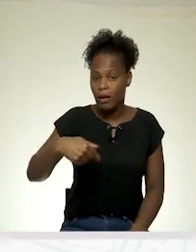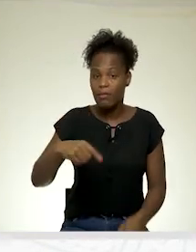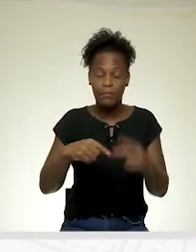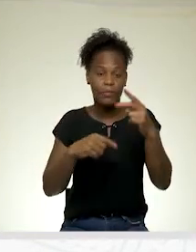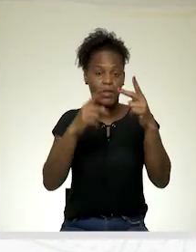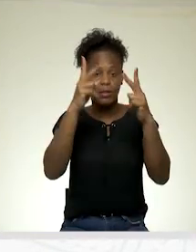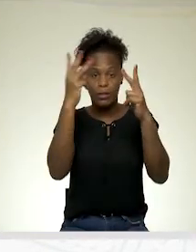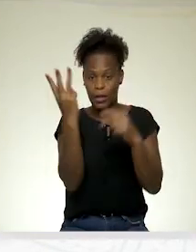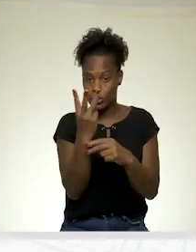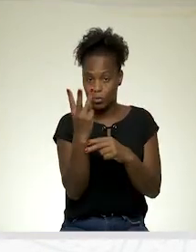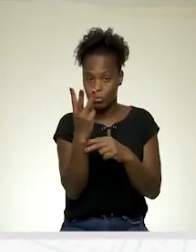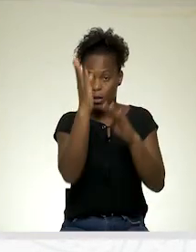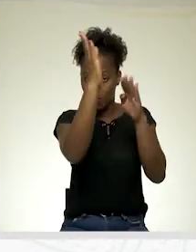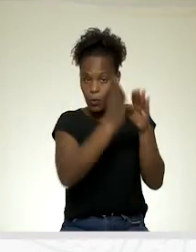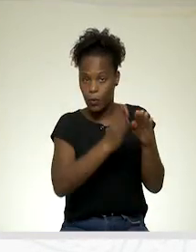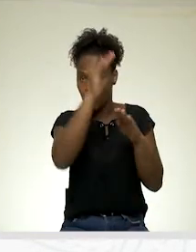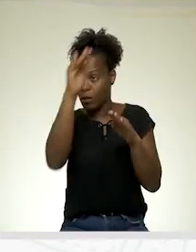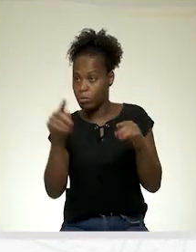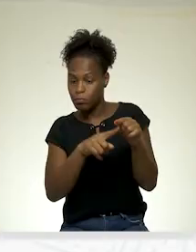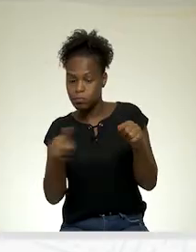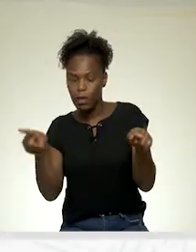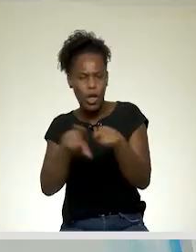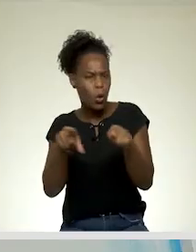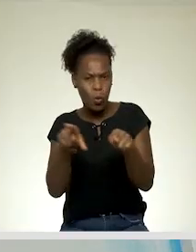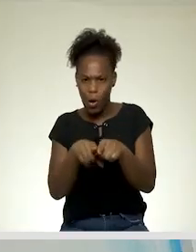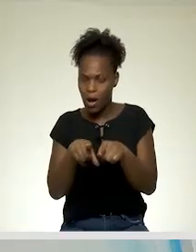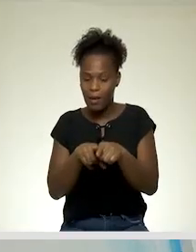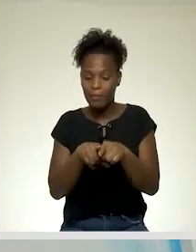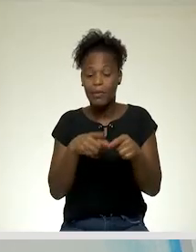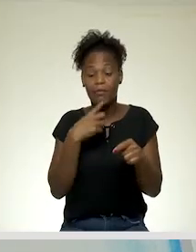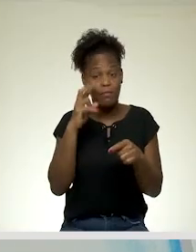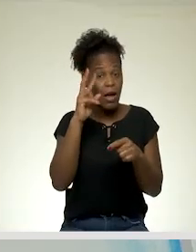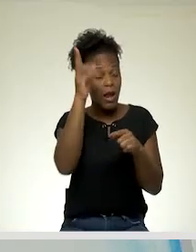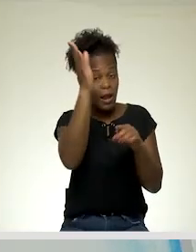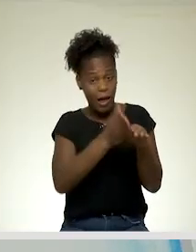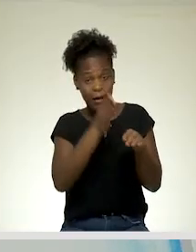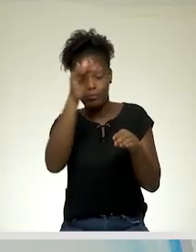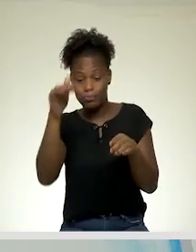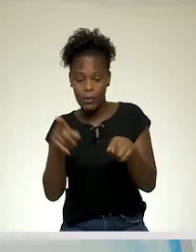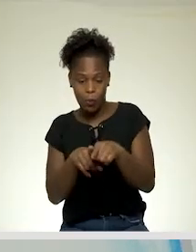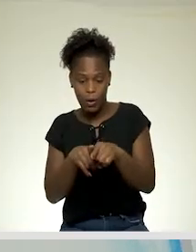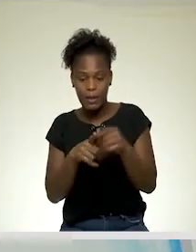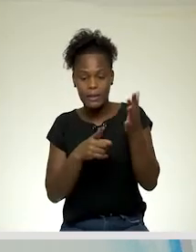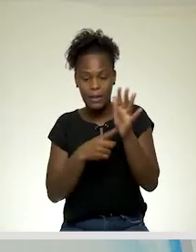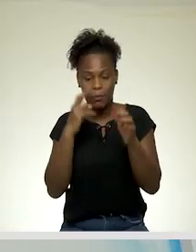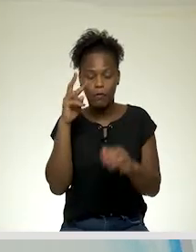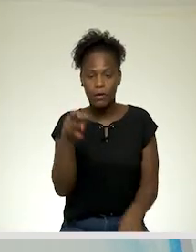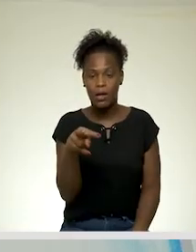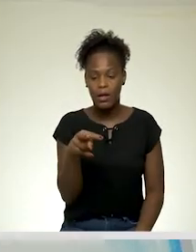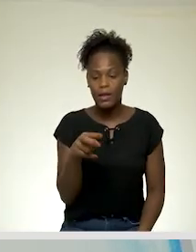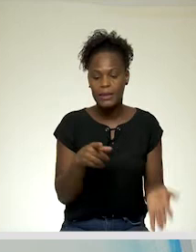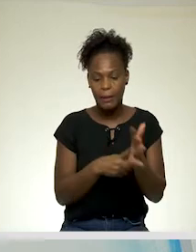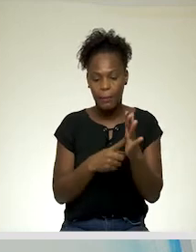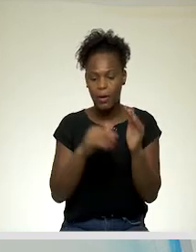3 lados correspondentes geometricamente iguais. Atenção aos lados correspondentes. Vocês estão a ver aqui